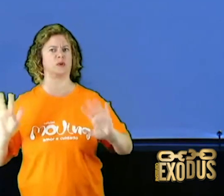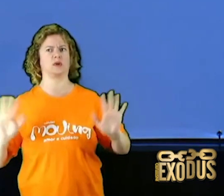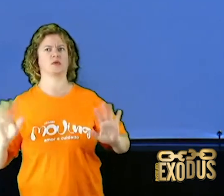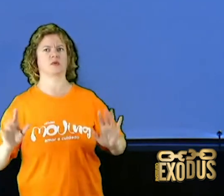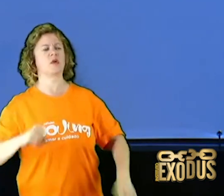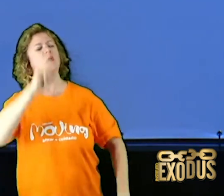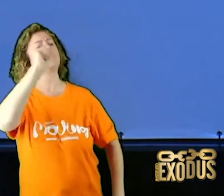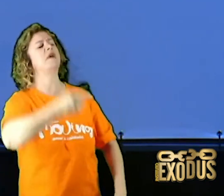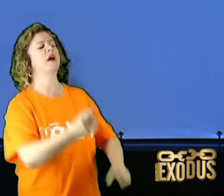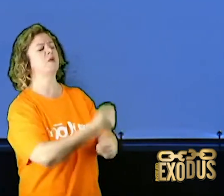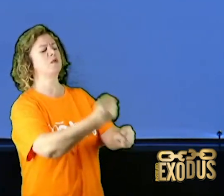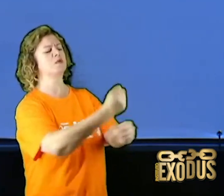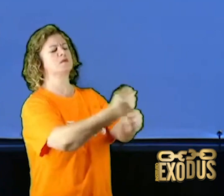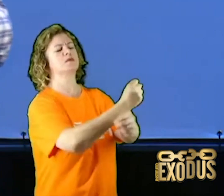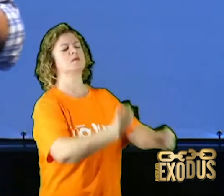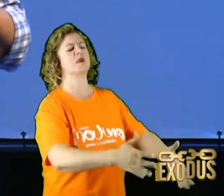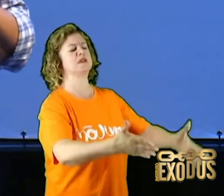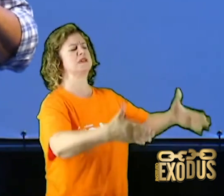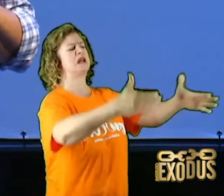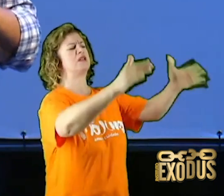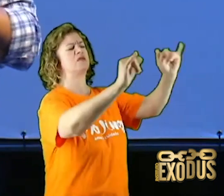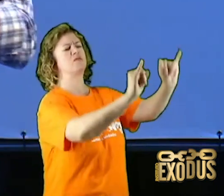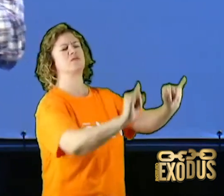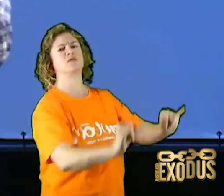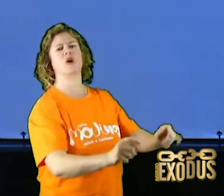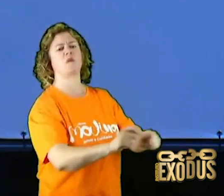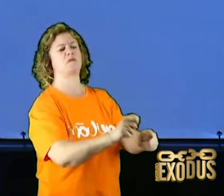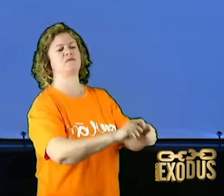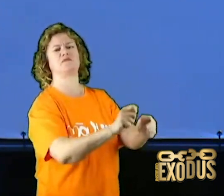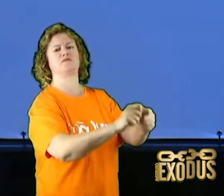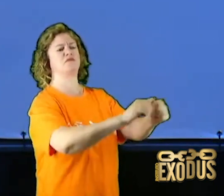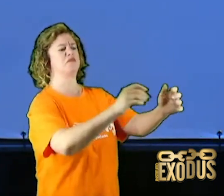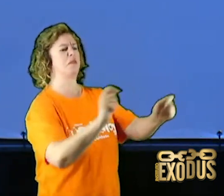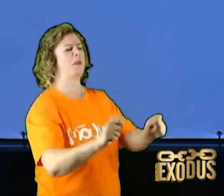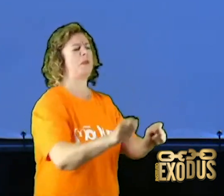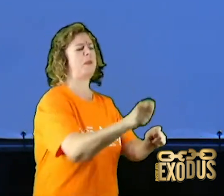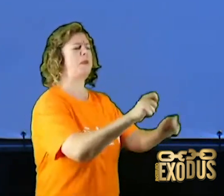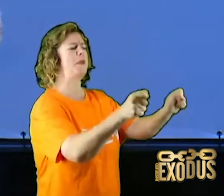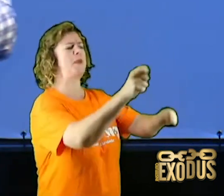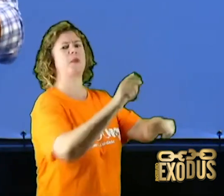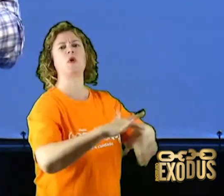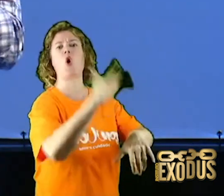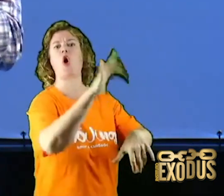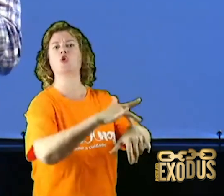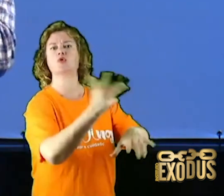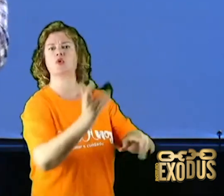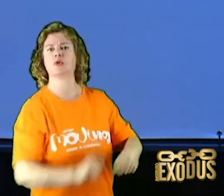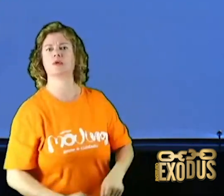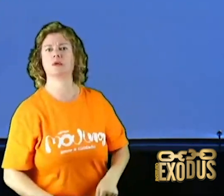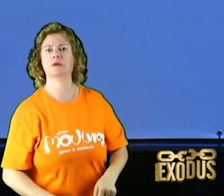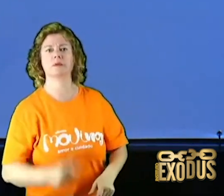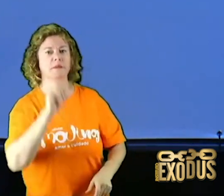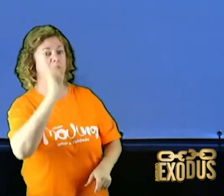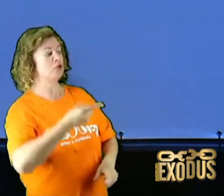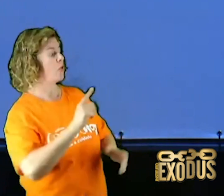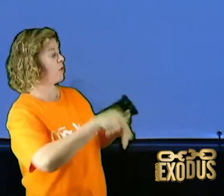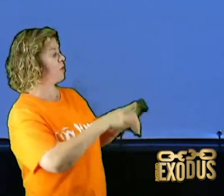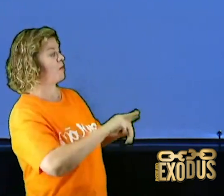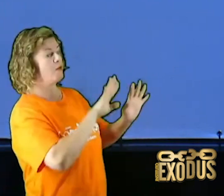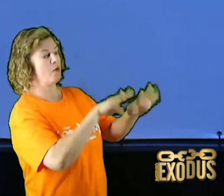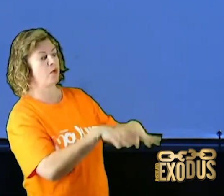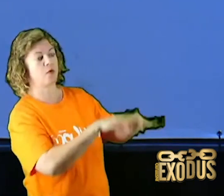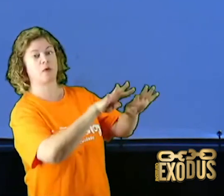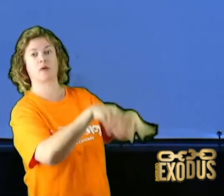nenhum, eu não me dobro diante de um ídolo. Aí o rei diz: então vai para a fornalha. E ele aumenta a fornalha